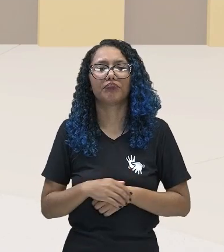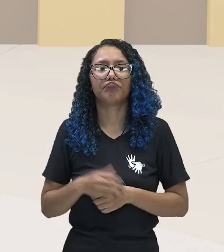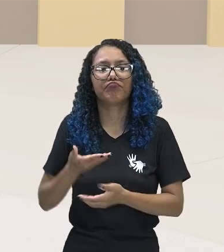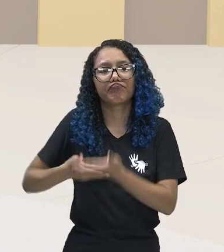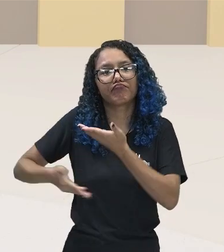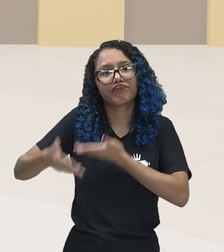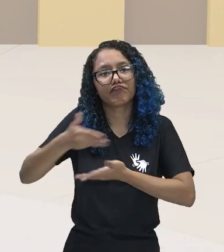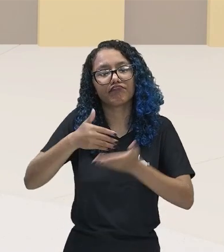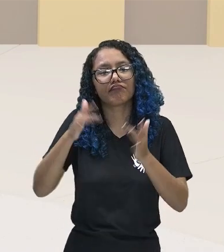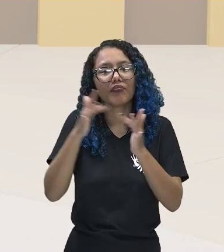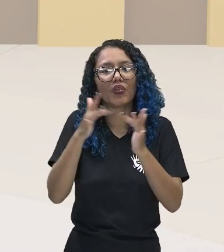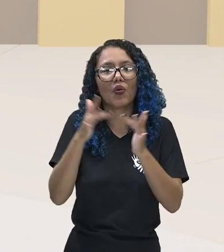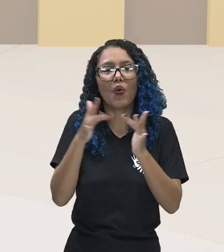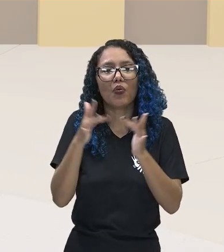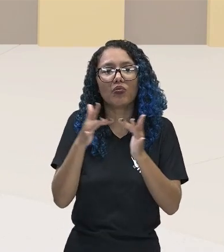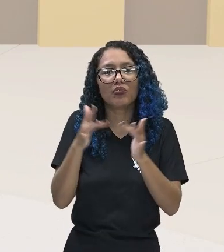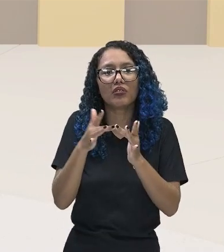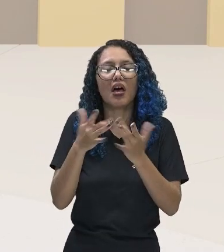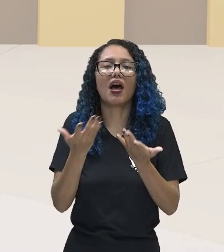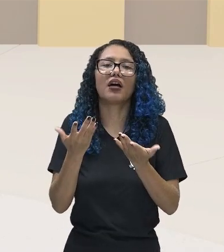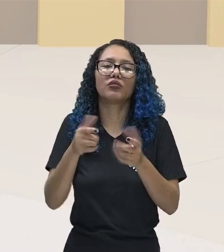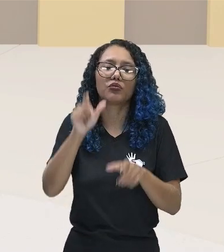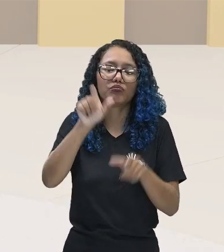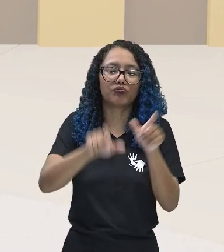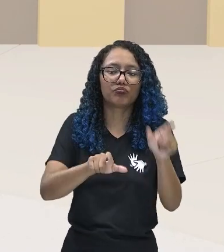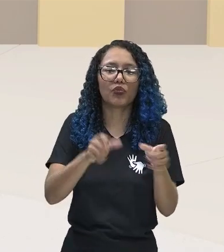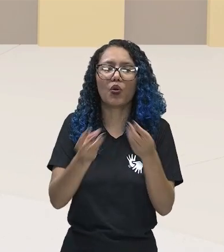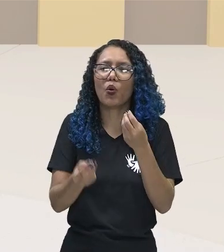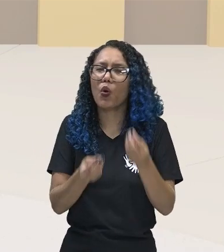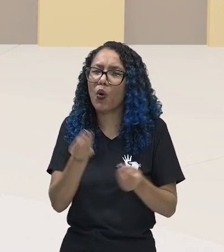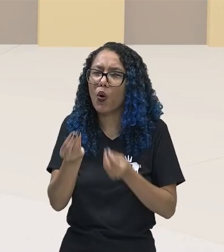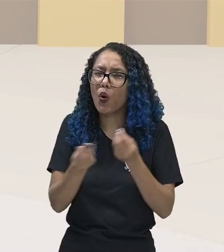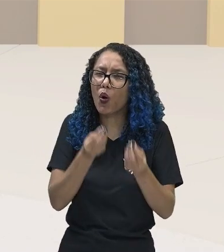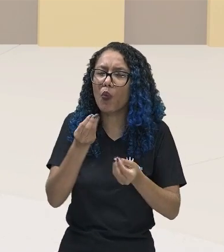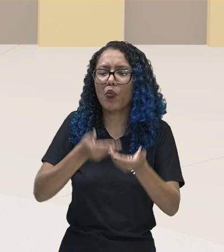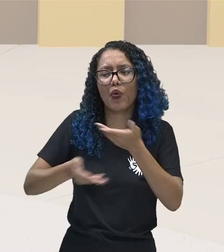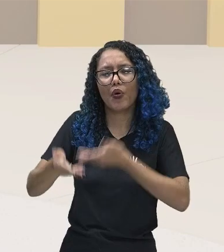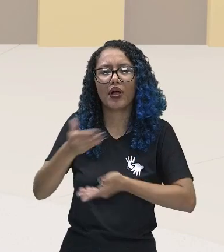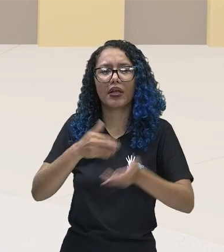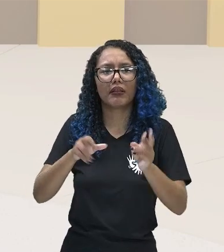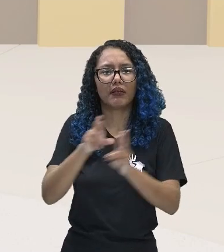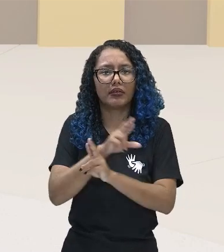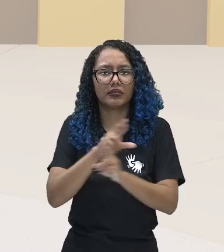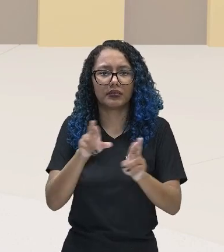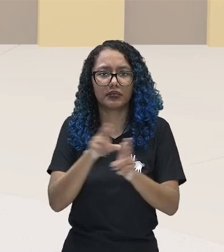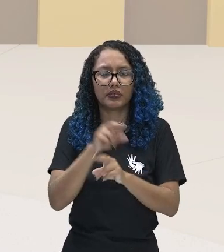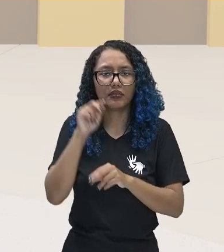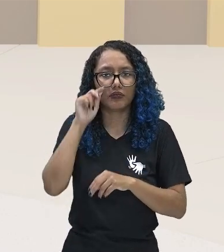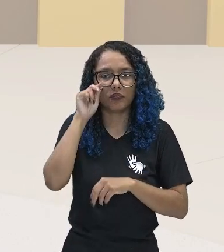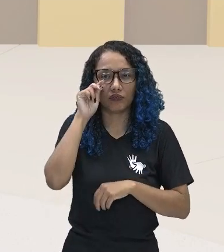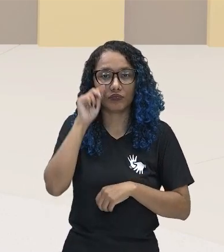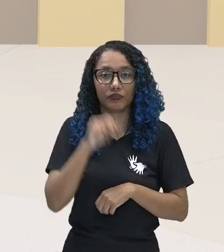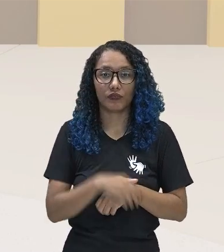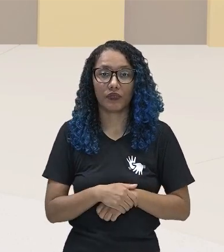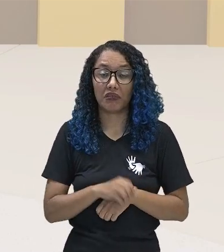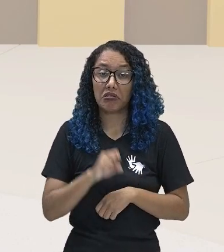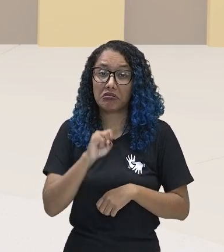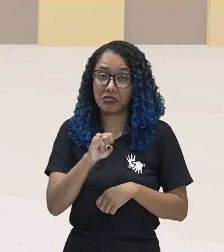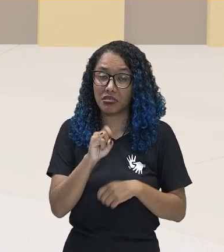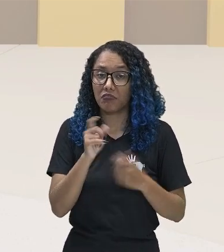Isso inclui saber lidar com outras pessoas, sentir-se capaz de lidar com situações difíceis e